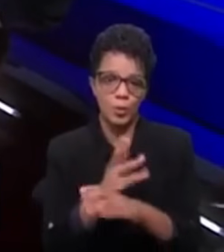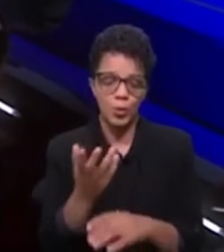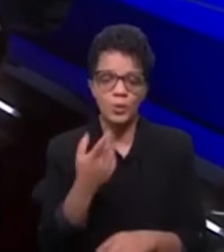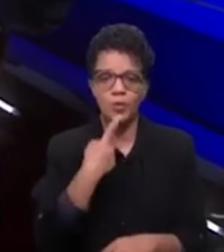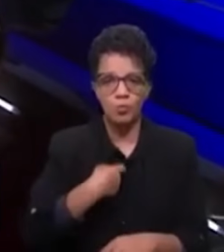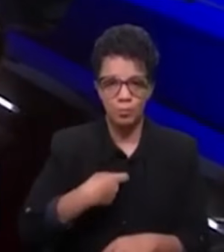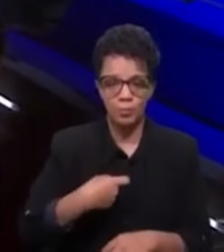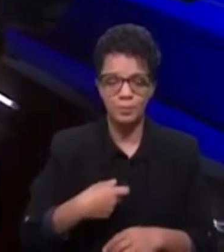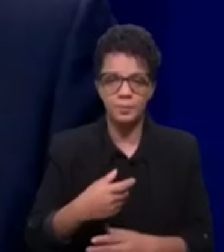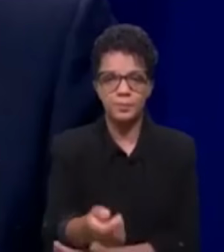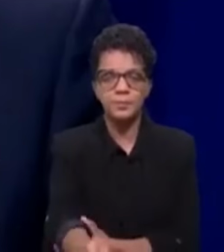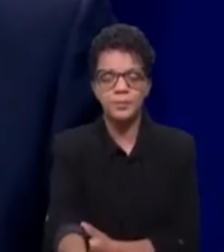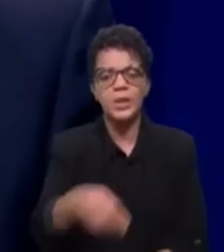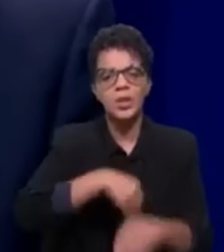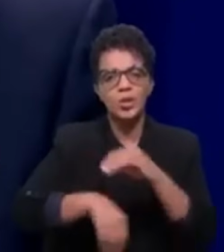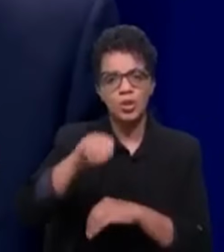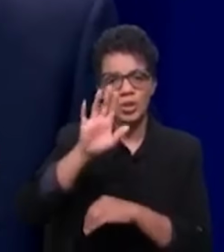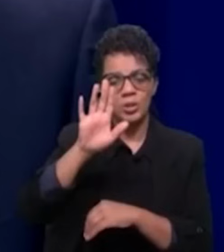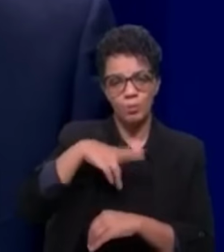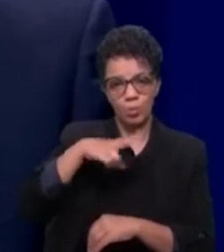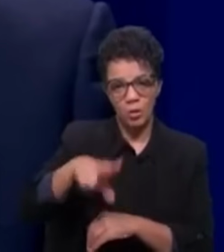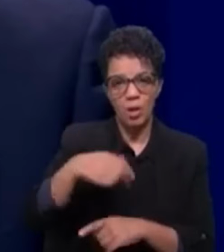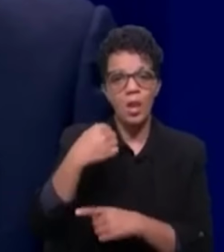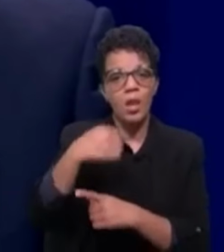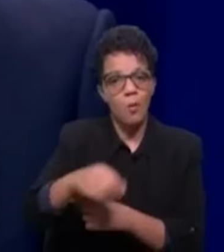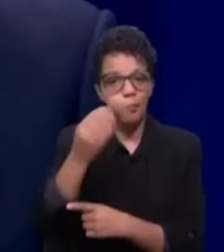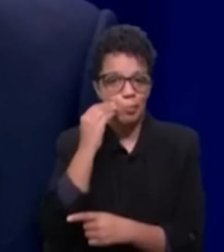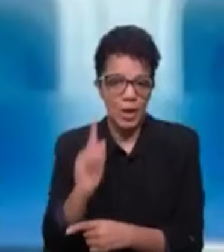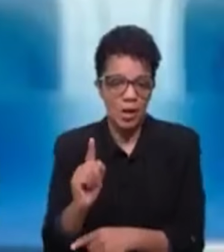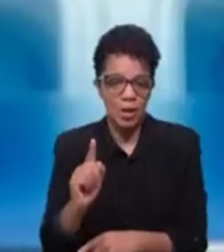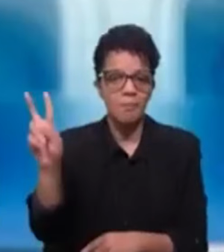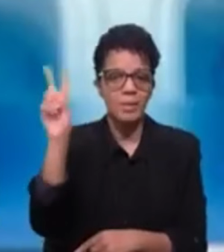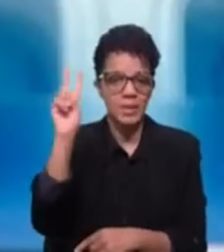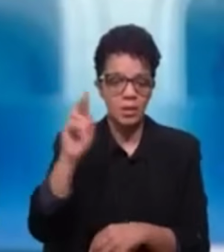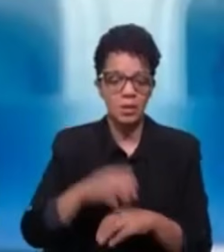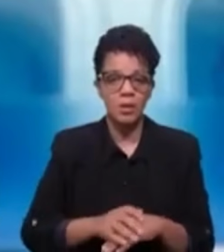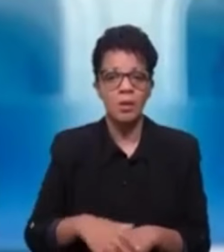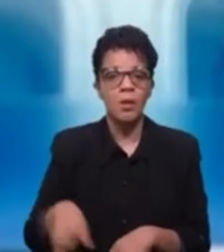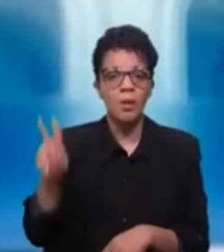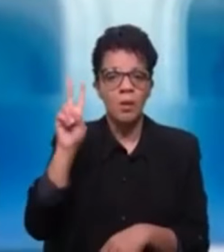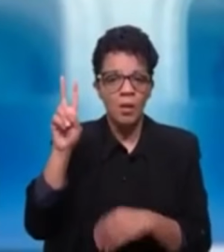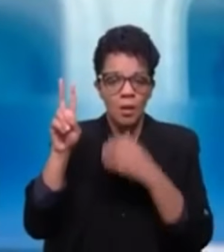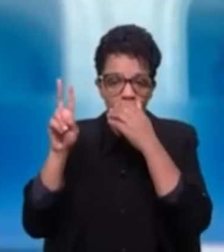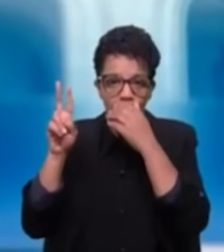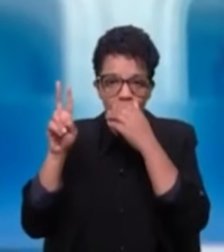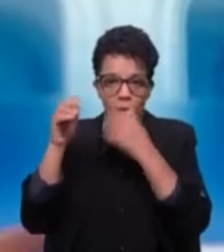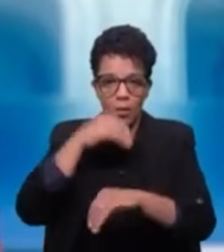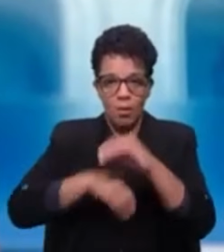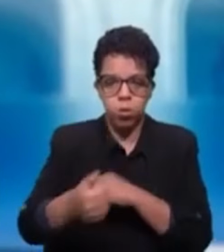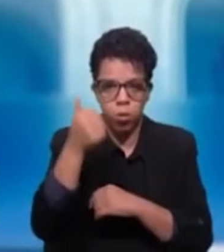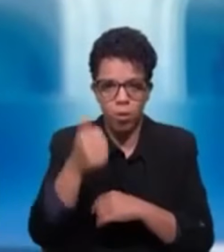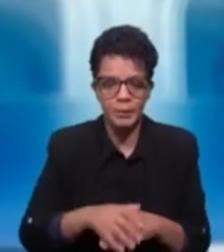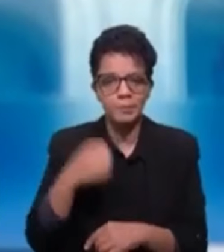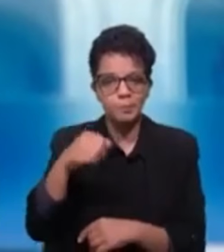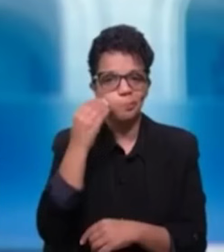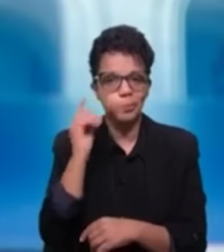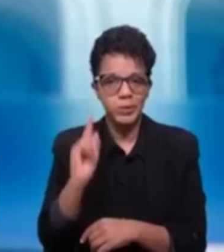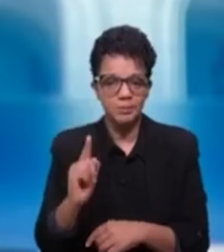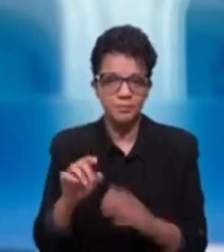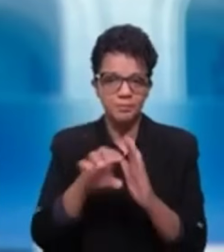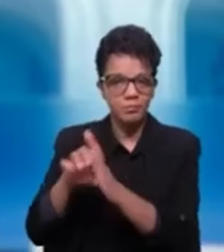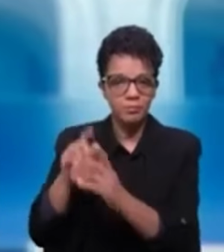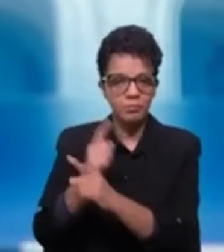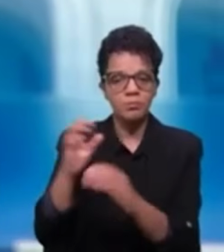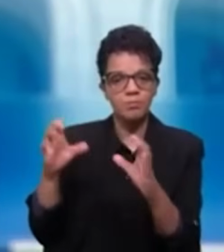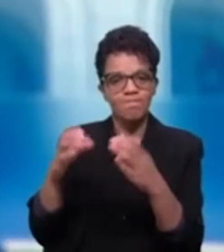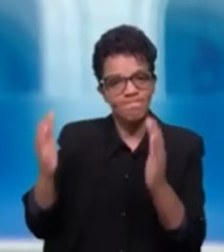se for nas eleições Nacionais O não é não do PSD E se o PSD vencer e não a não aou chega mesmo que fique aem